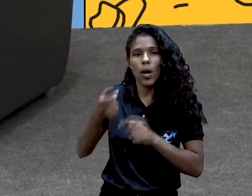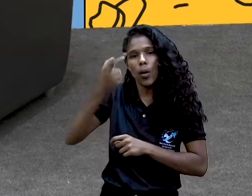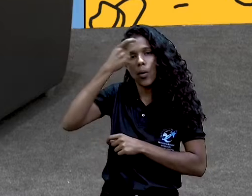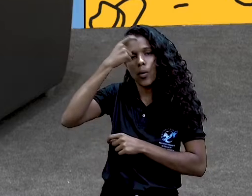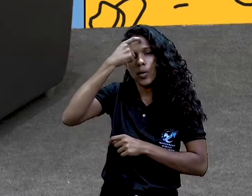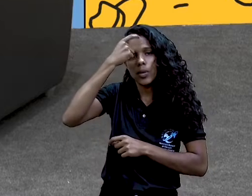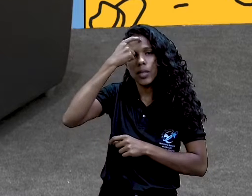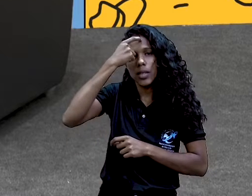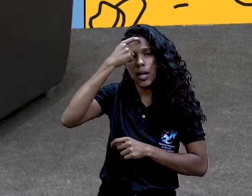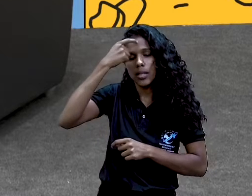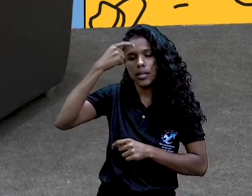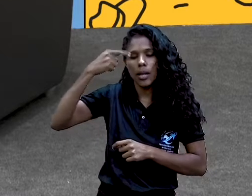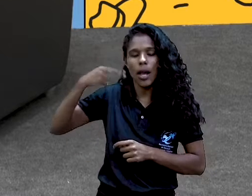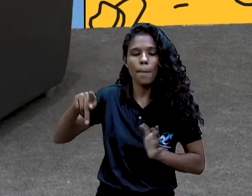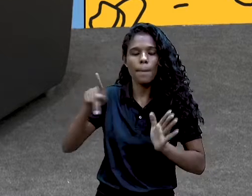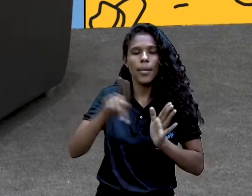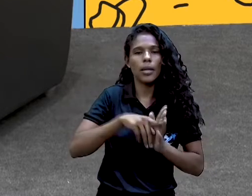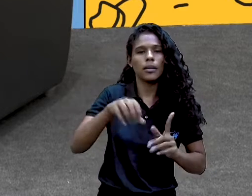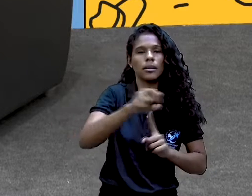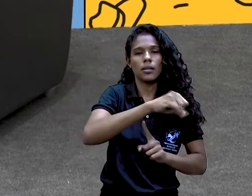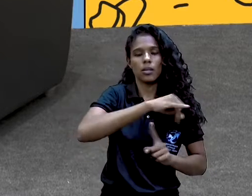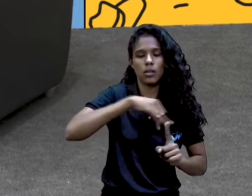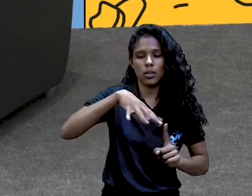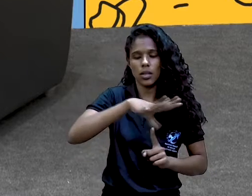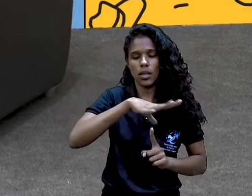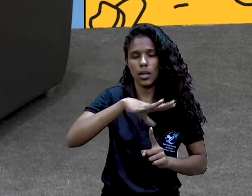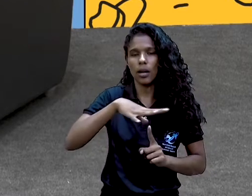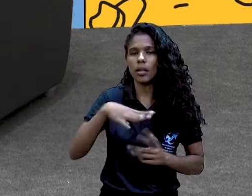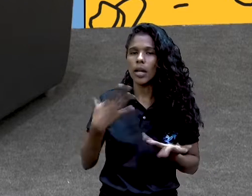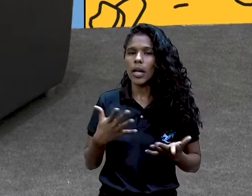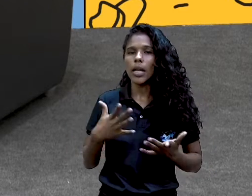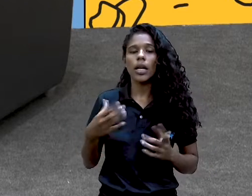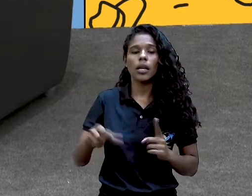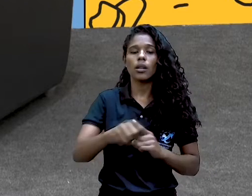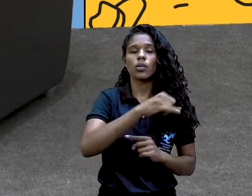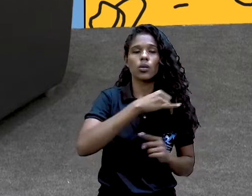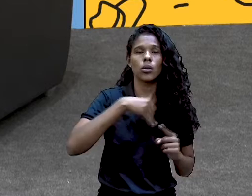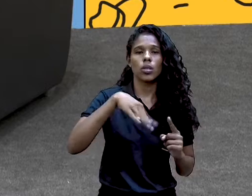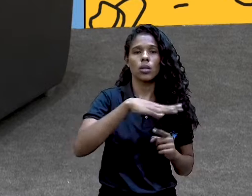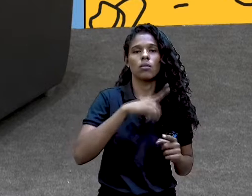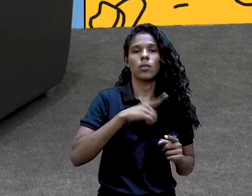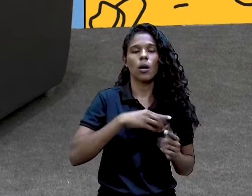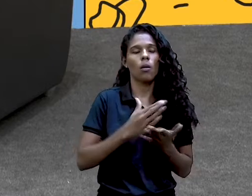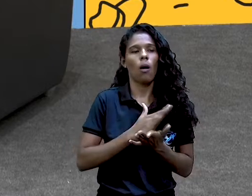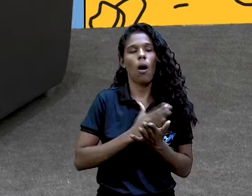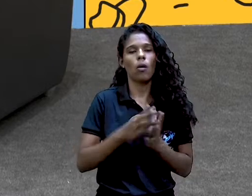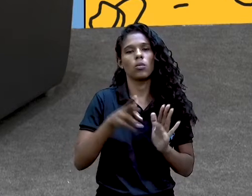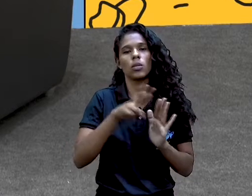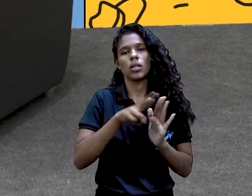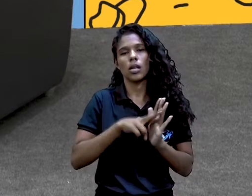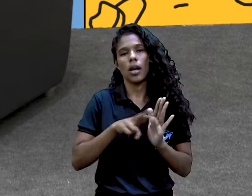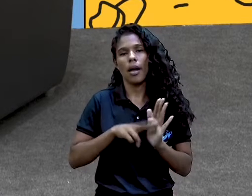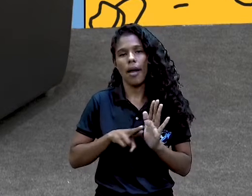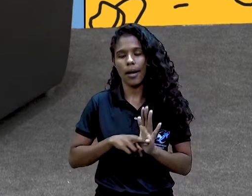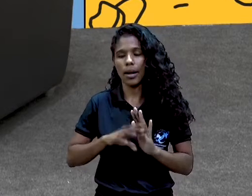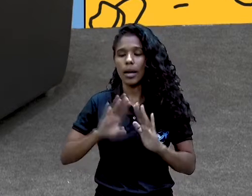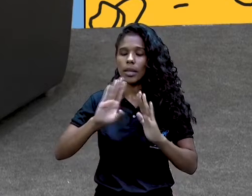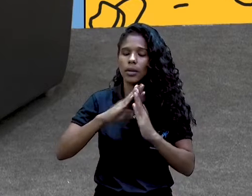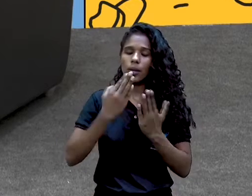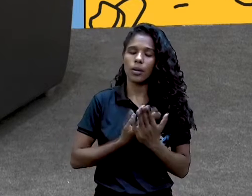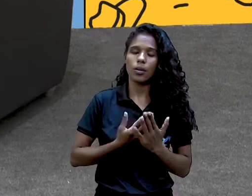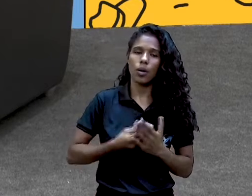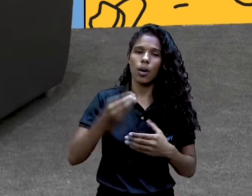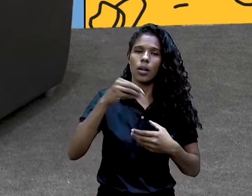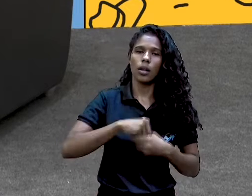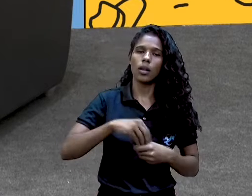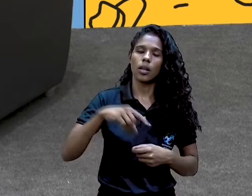hora de ele pagar os seus impostos. Então, dentro da escola é que a gente desenvolve esse potencial de ser cidadão, de se